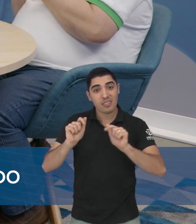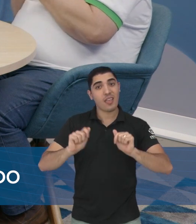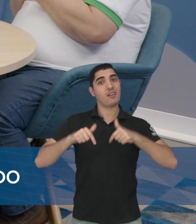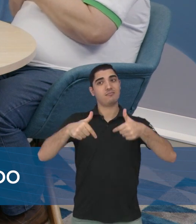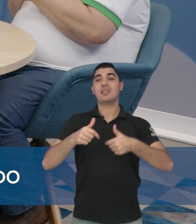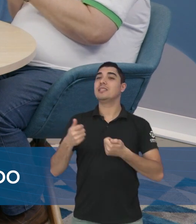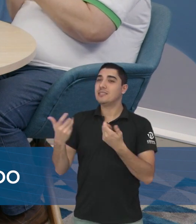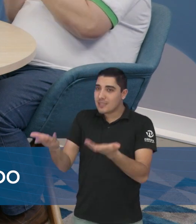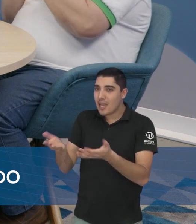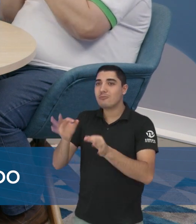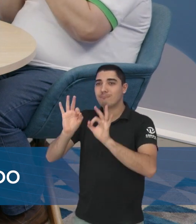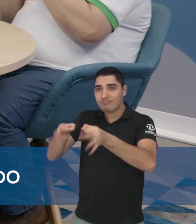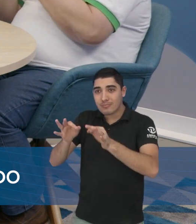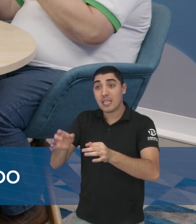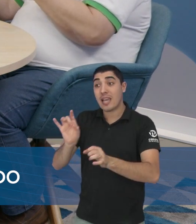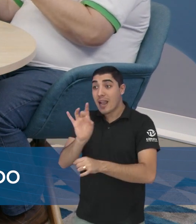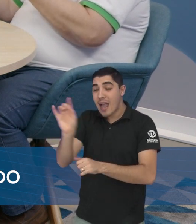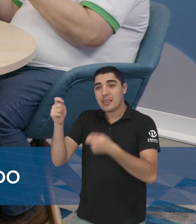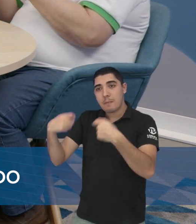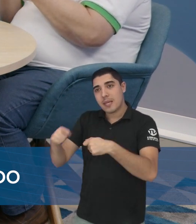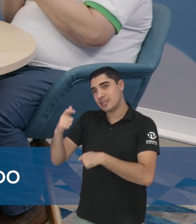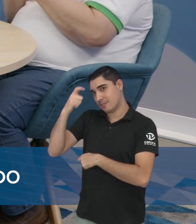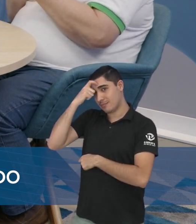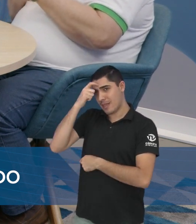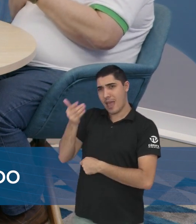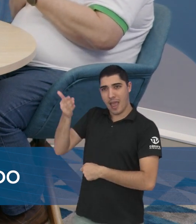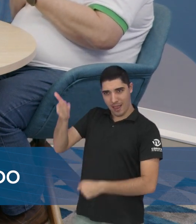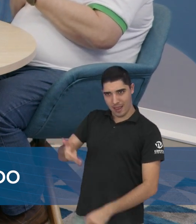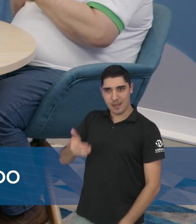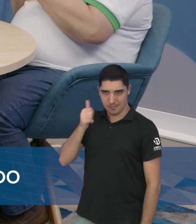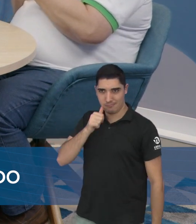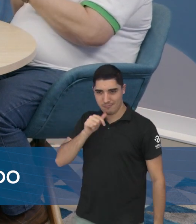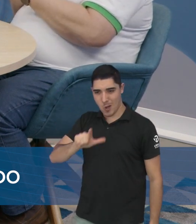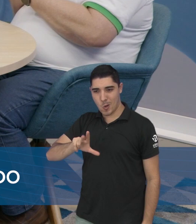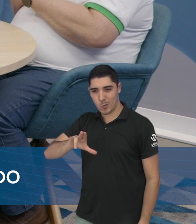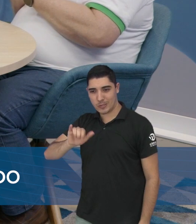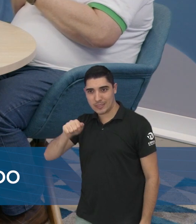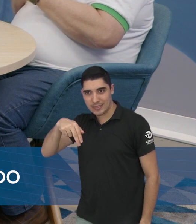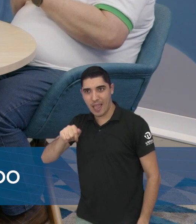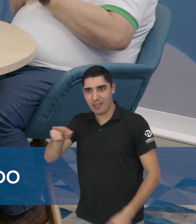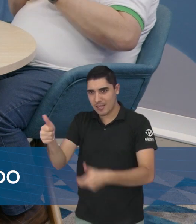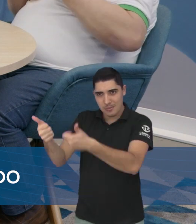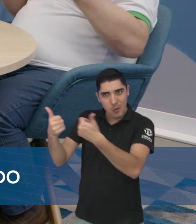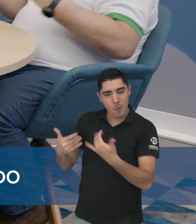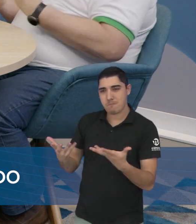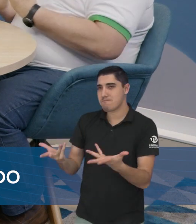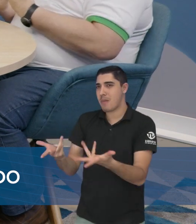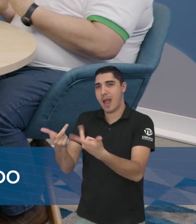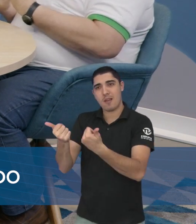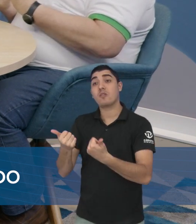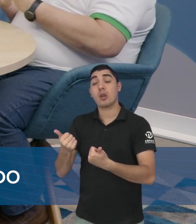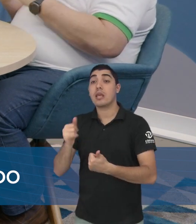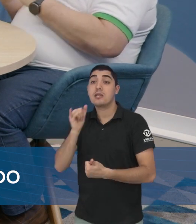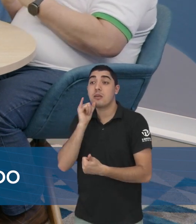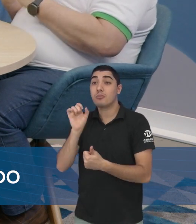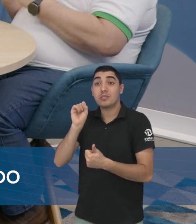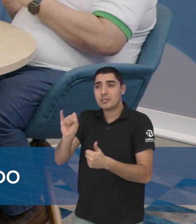né? consciência, a partir da... Luciana colocou muito bem, a partir daquele local